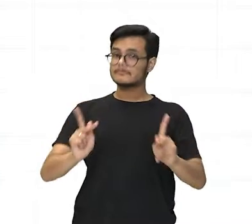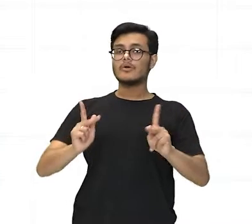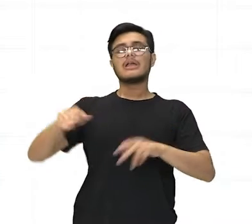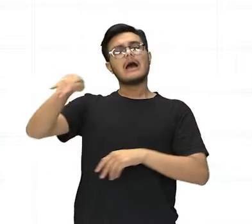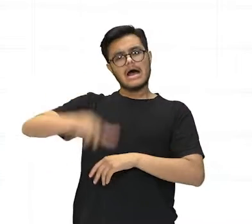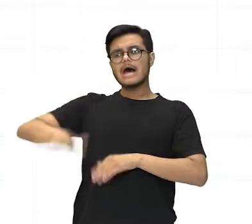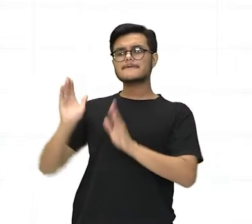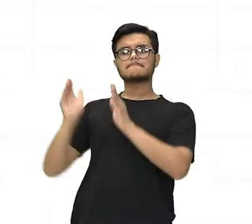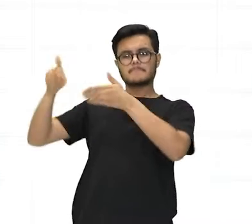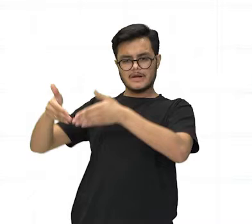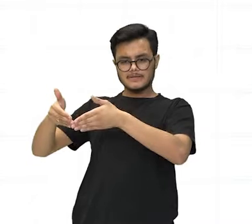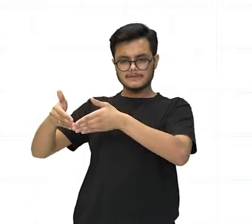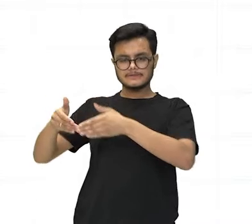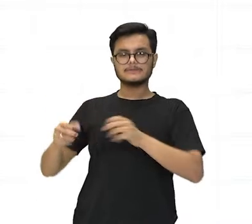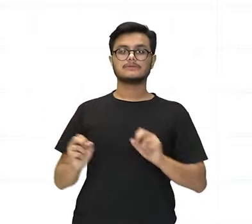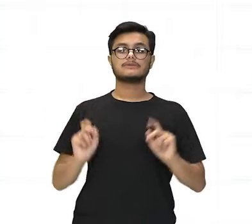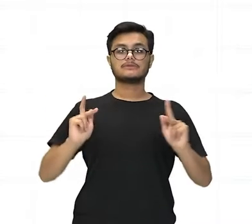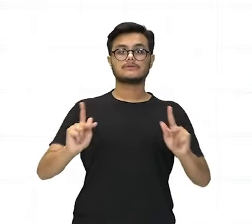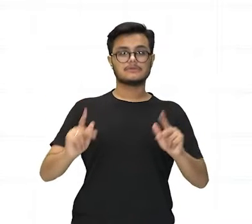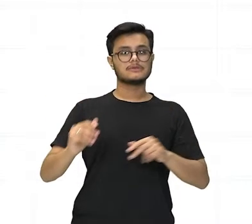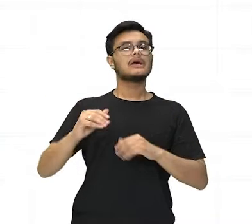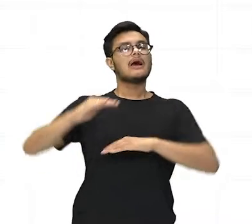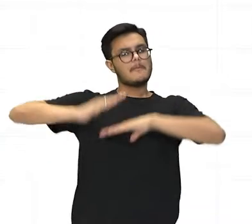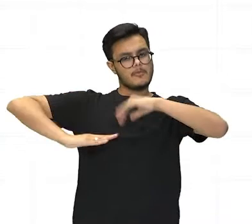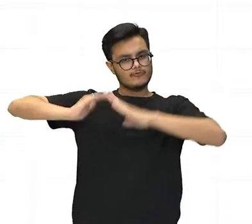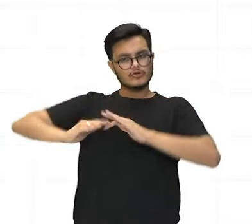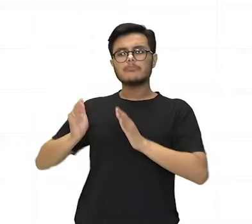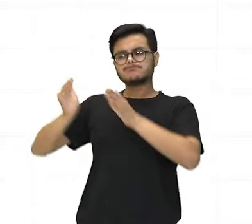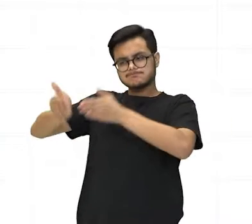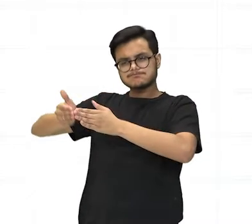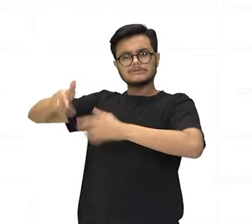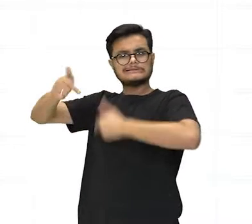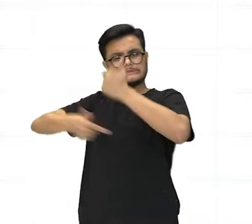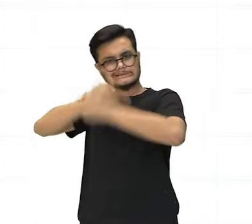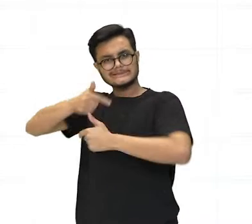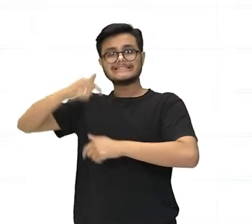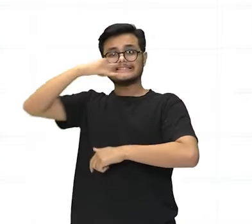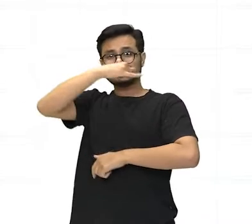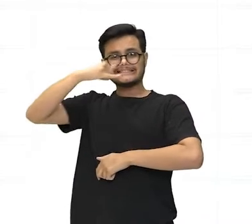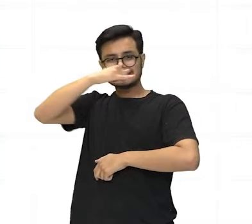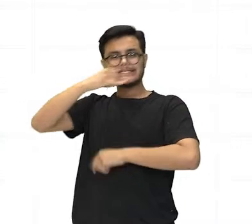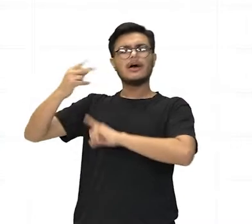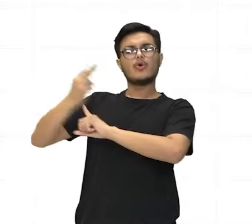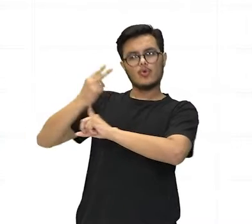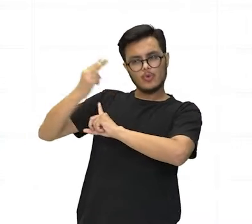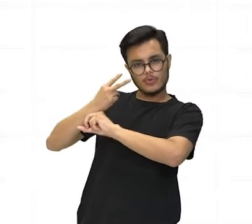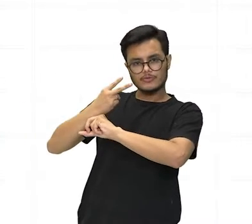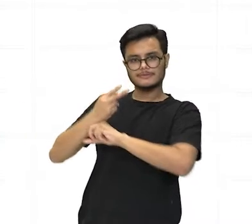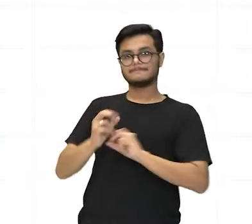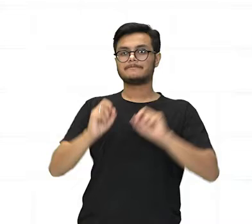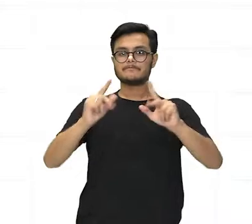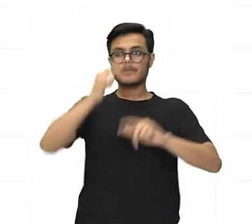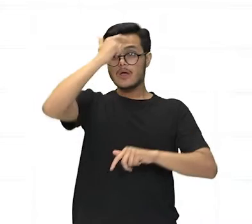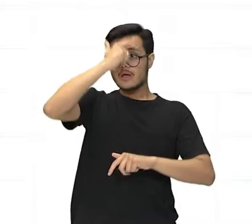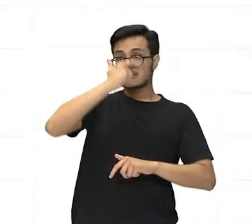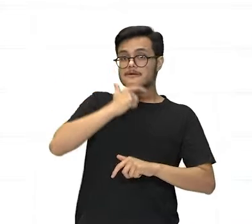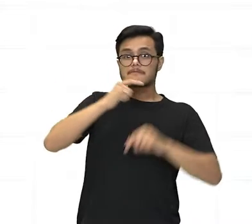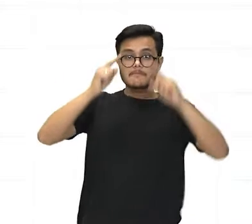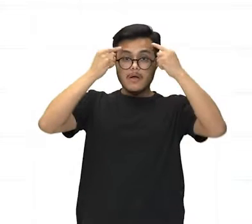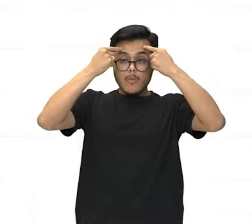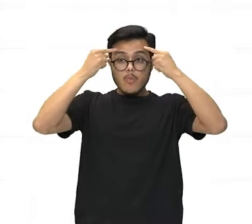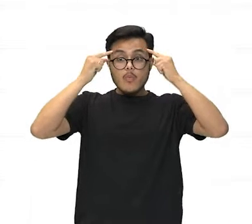bucomaxilofacial. Esses são os profissionais especializados para cuidar desta parte do nosso rosto, tá? Da